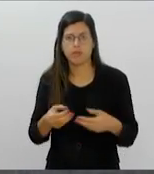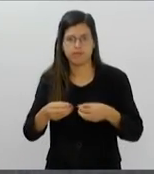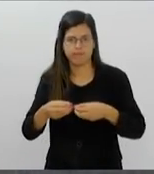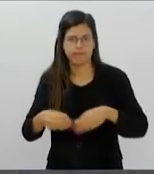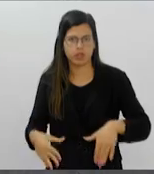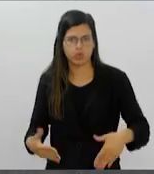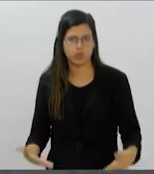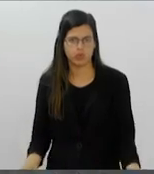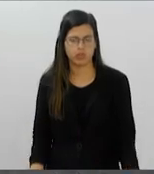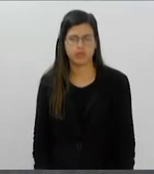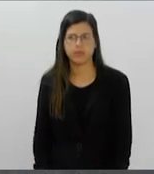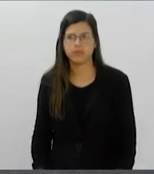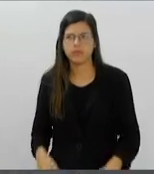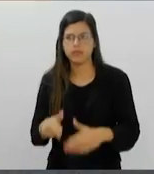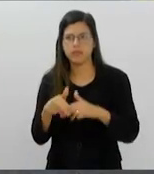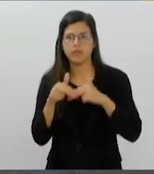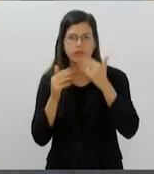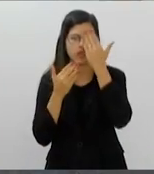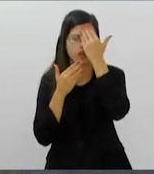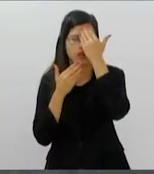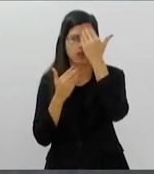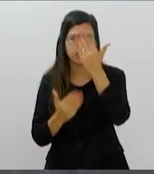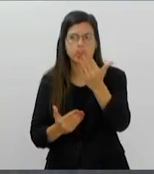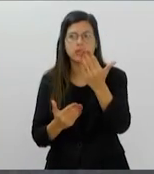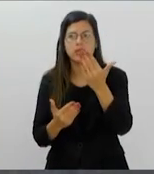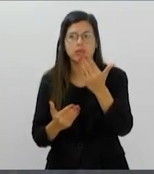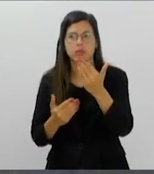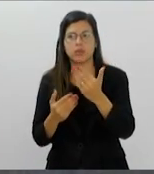Portanto, agradeço e